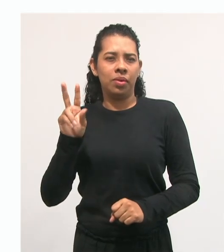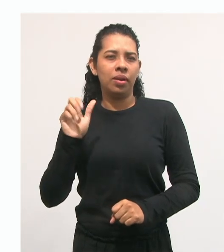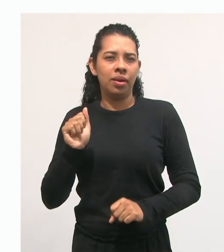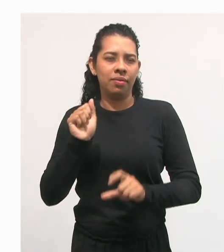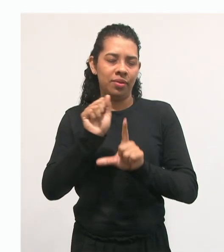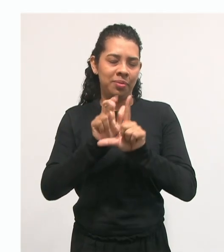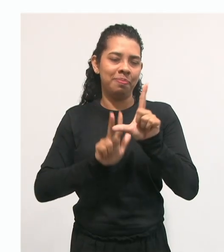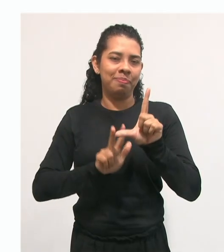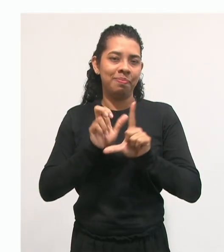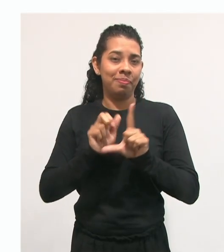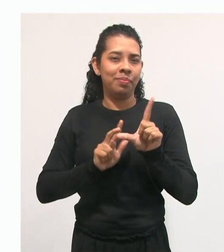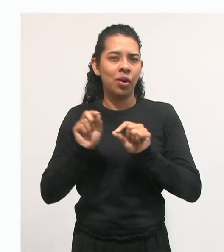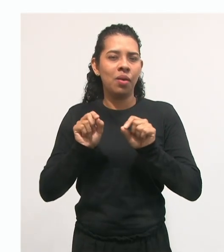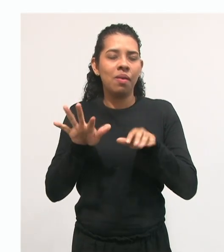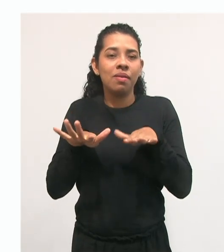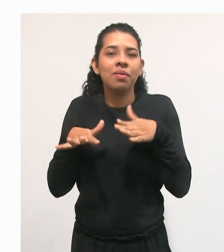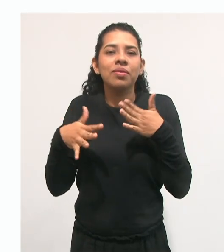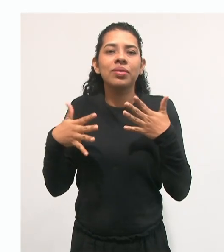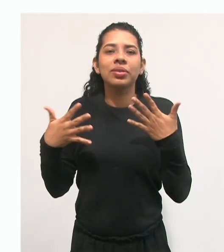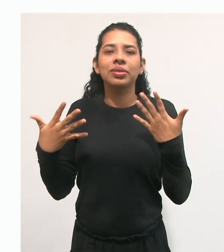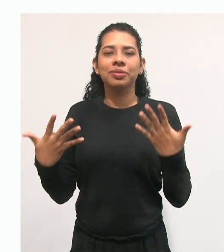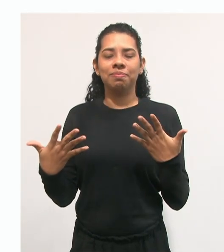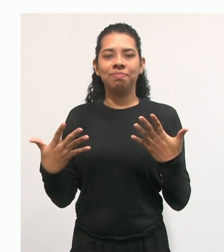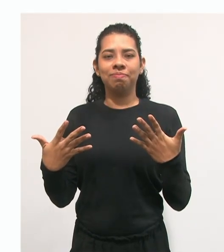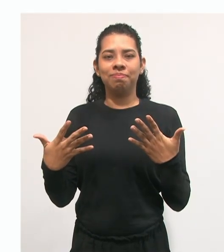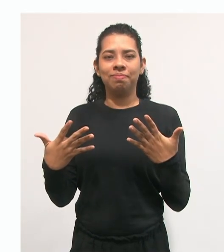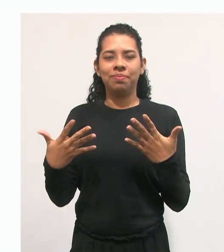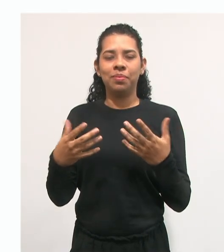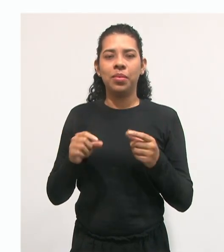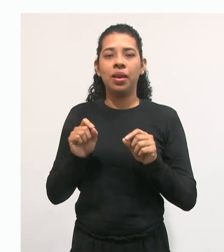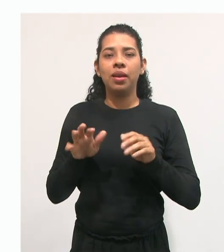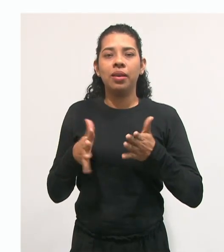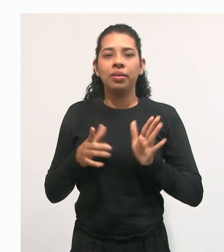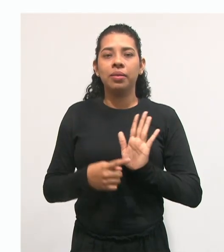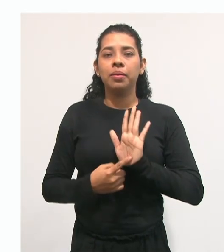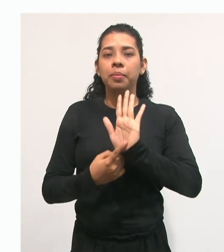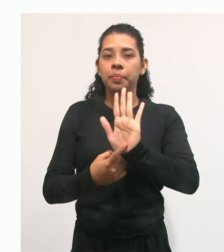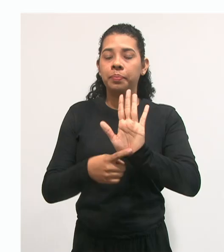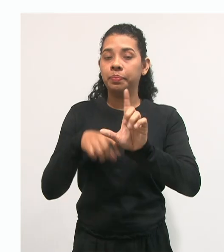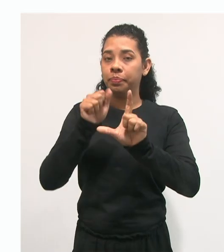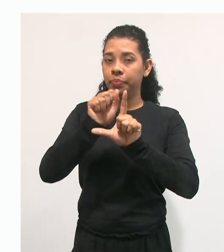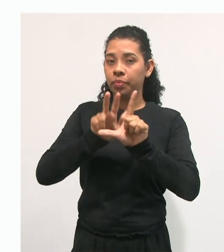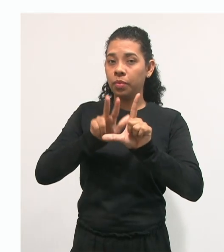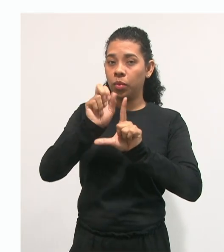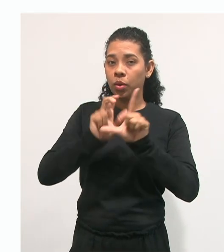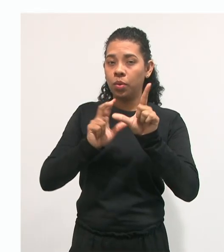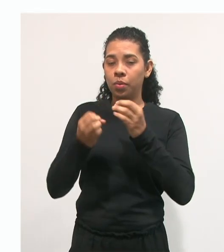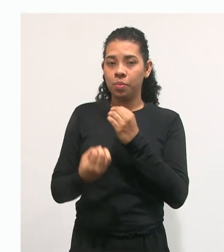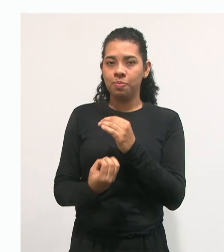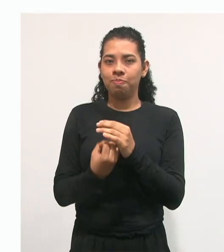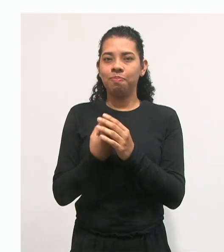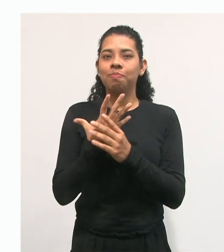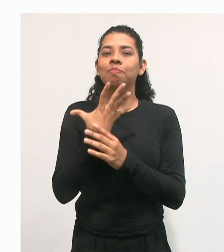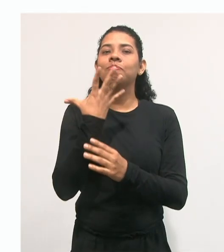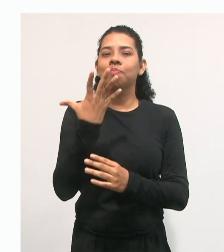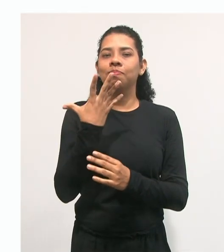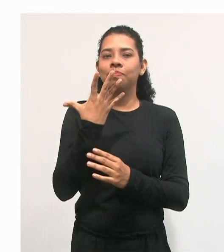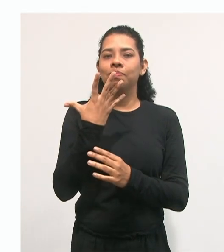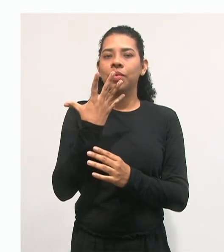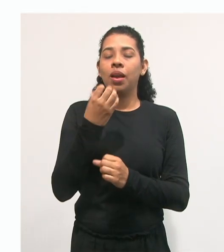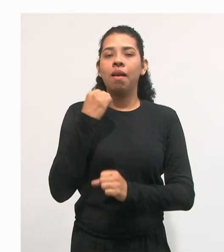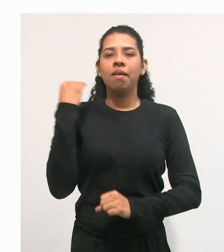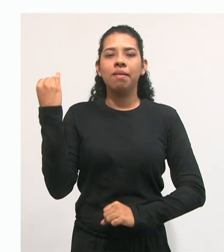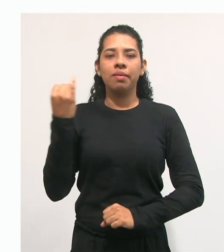o AVA, tá? O que seriam os ambientes virtuais de aprendizagem? O AVA, ele surge como protagonista